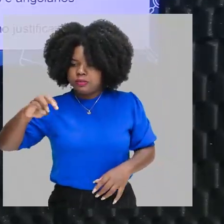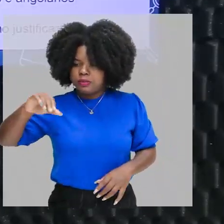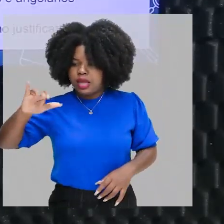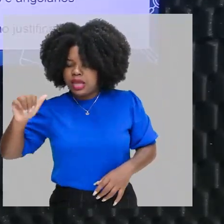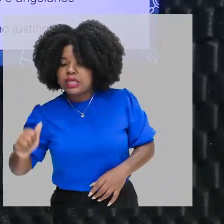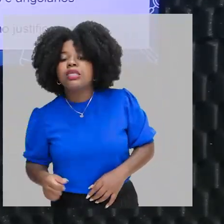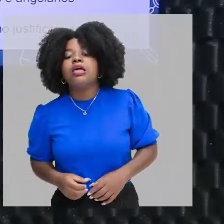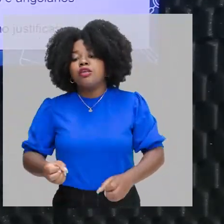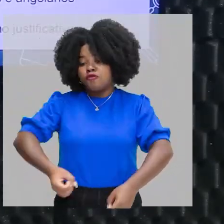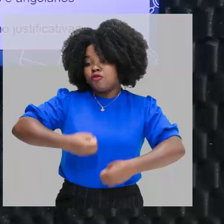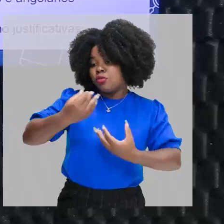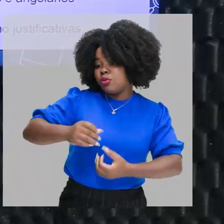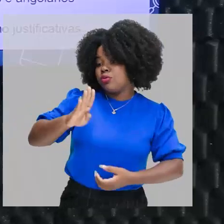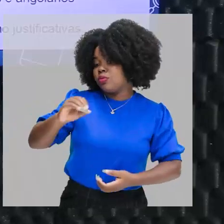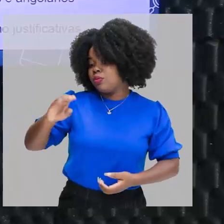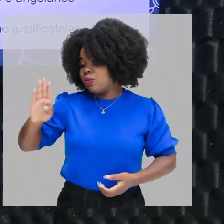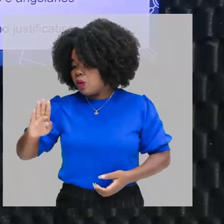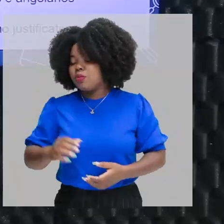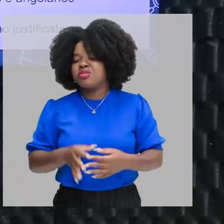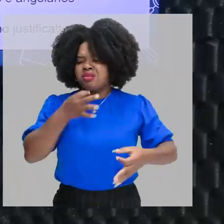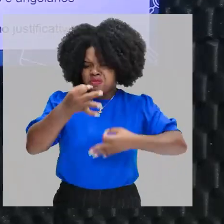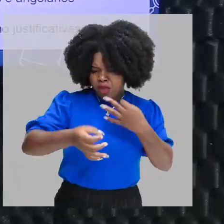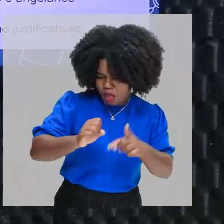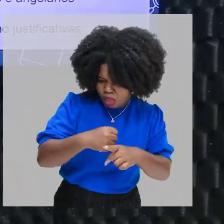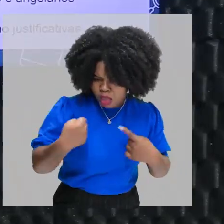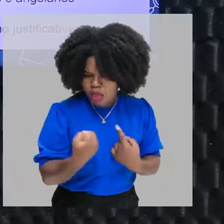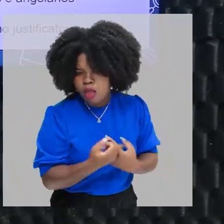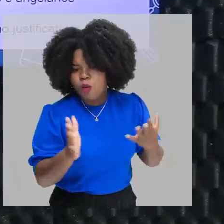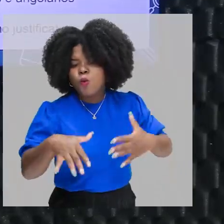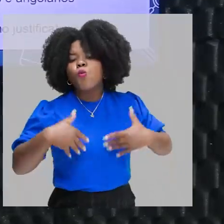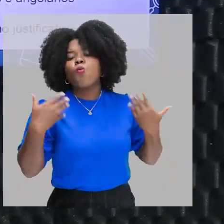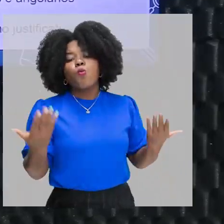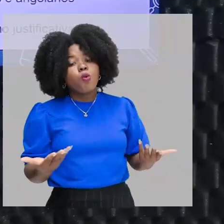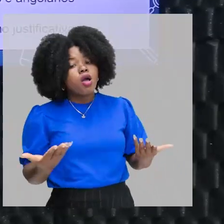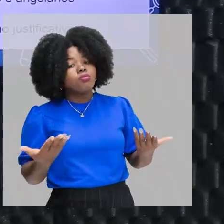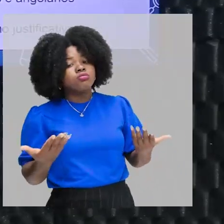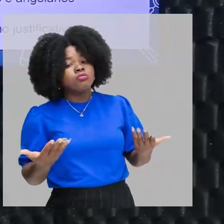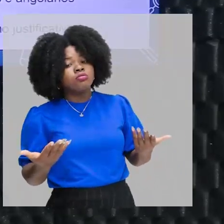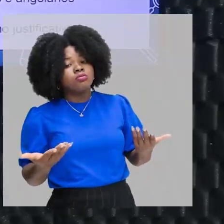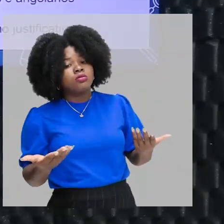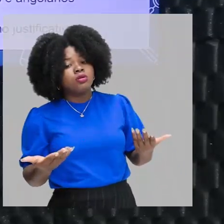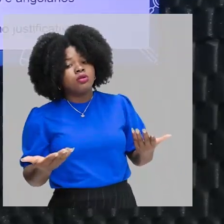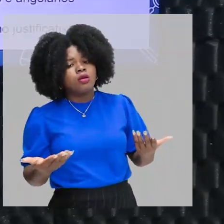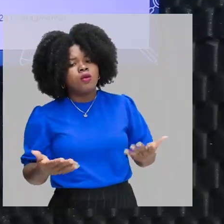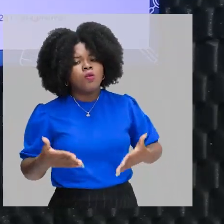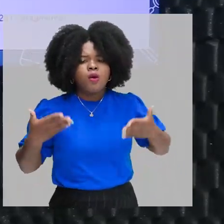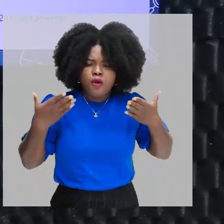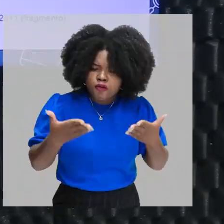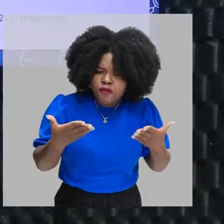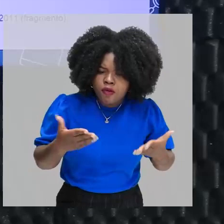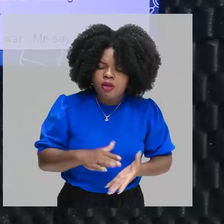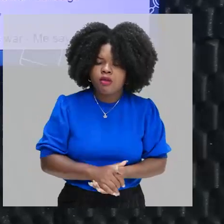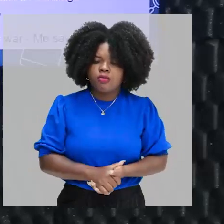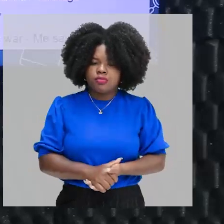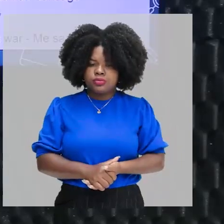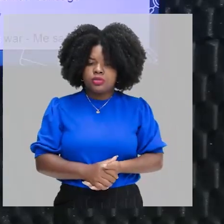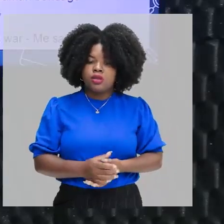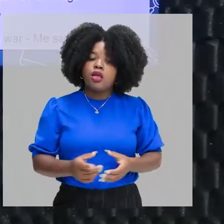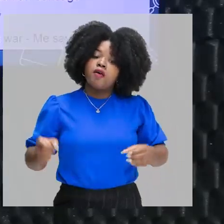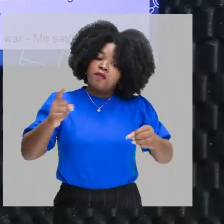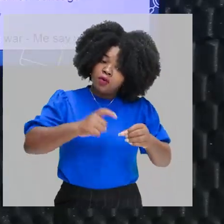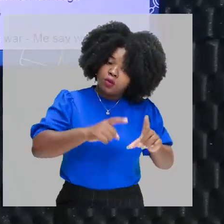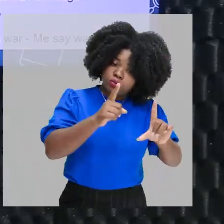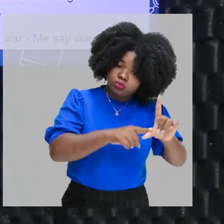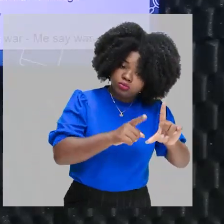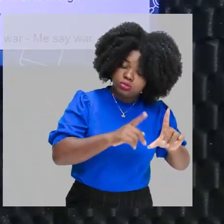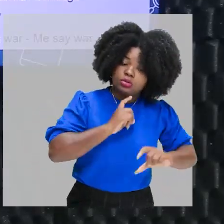Bob Marley, que era um crítico social, qual é o alerta? O que ele quer chamar a atenção? Voltando para a